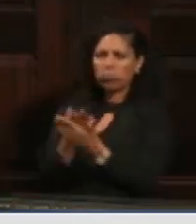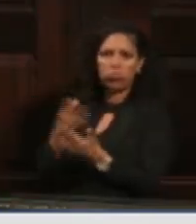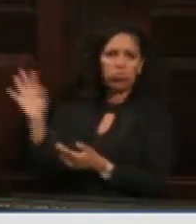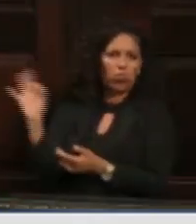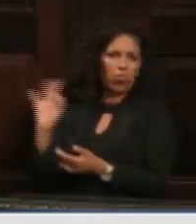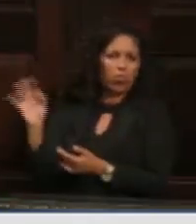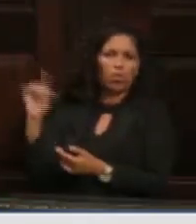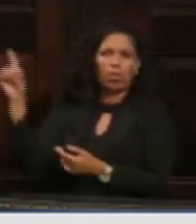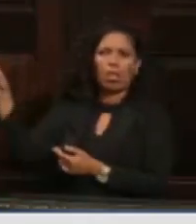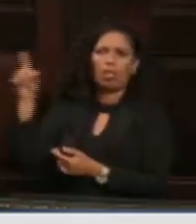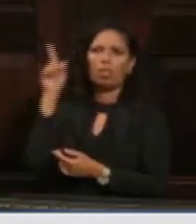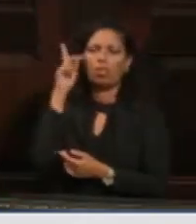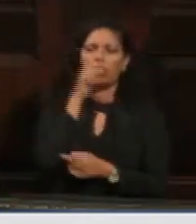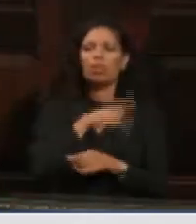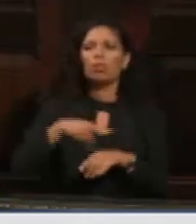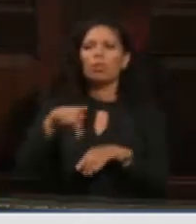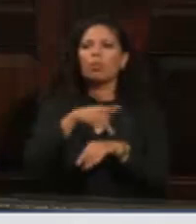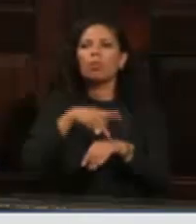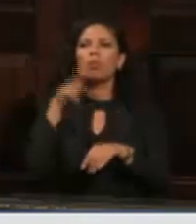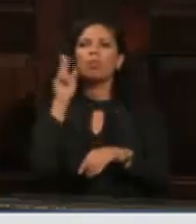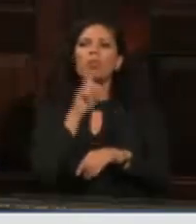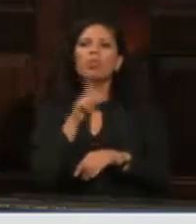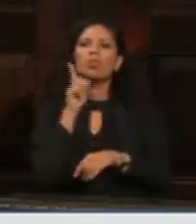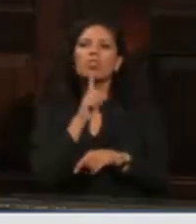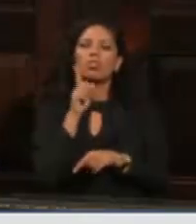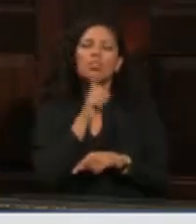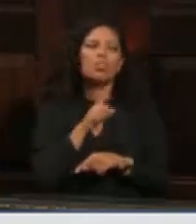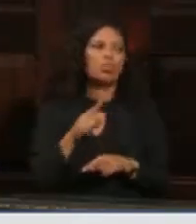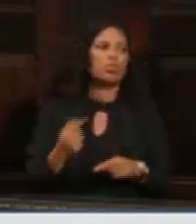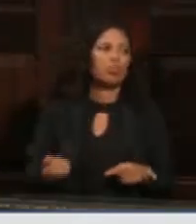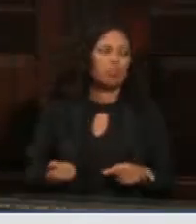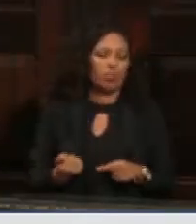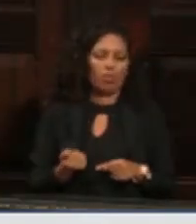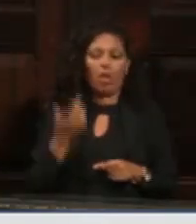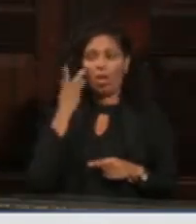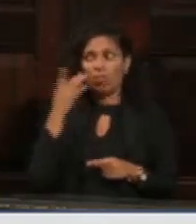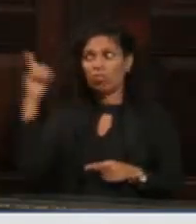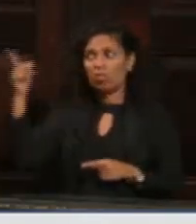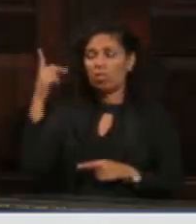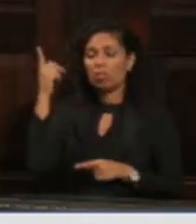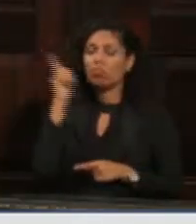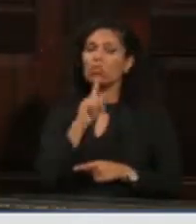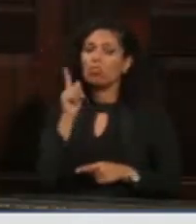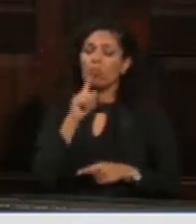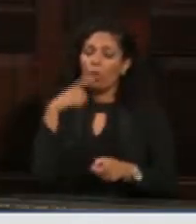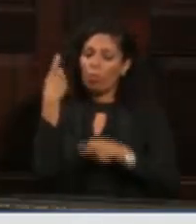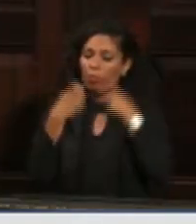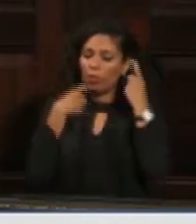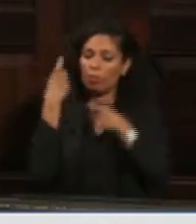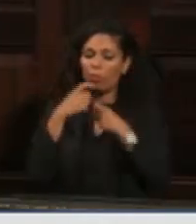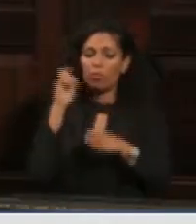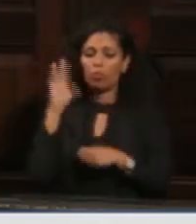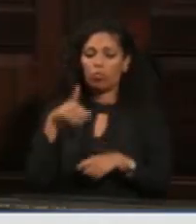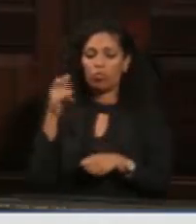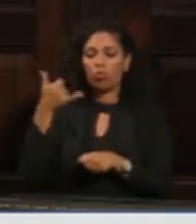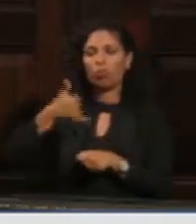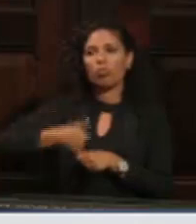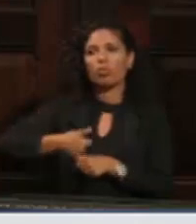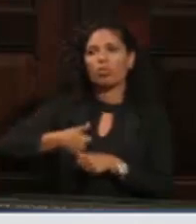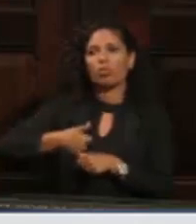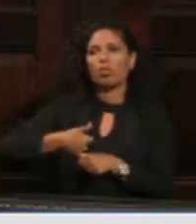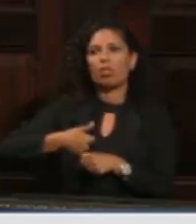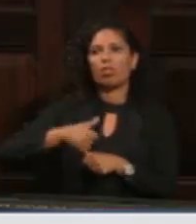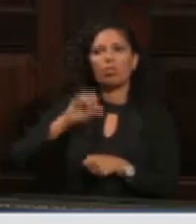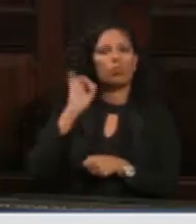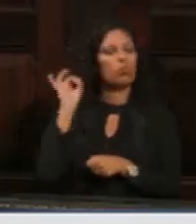relação à Venezuela, que não passam, ao meu ver, de novo, dos seus interesses sobre o controle das maiores reservas de petróleo na América Latina,